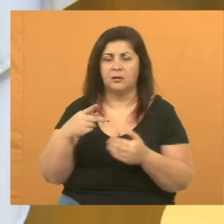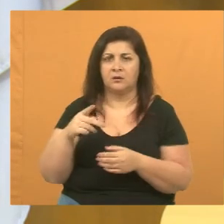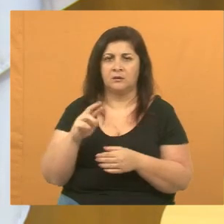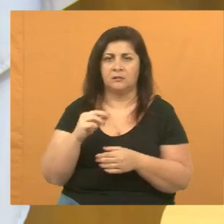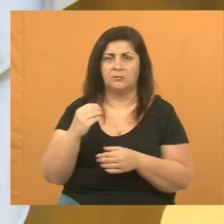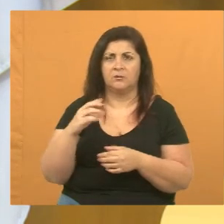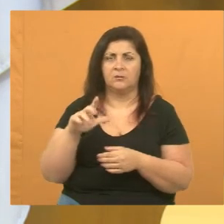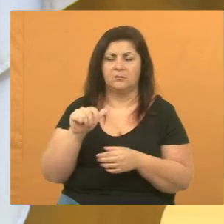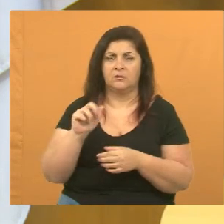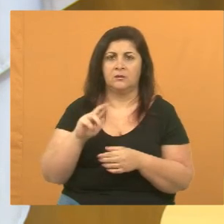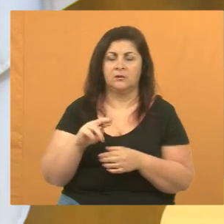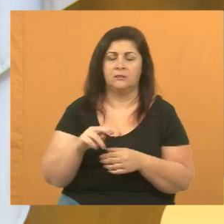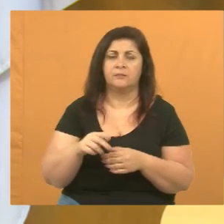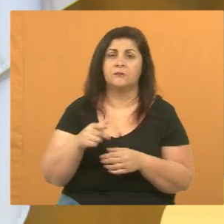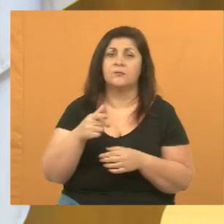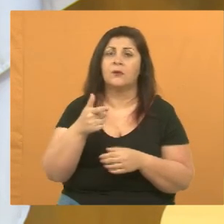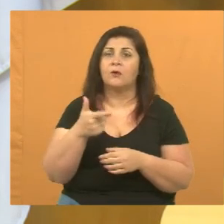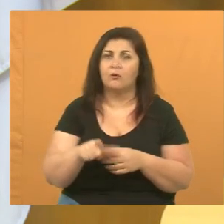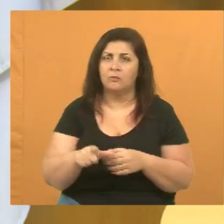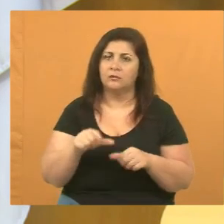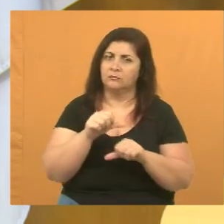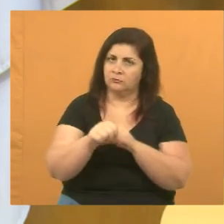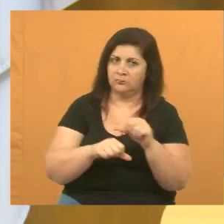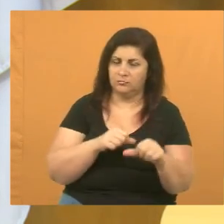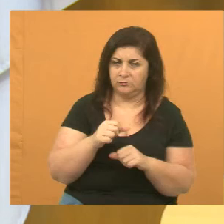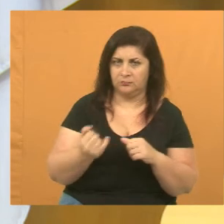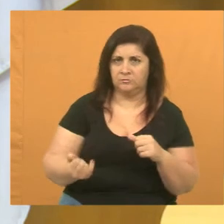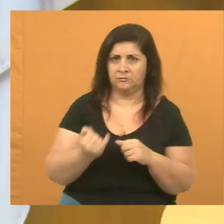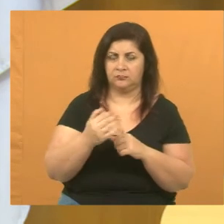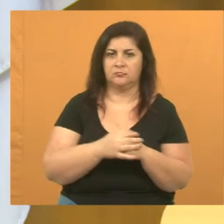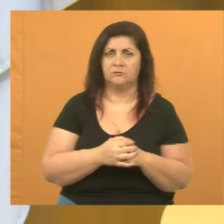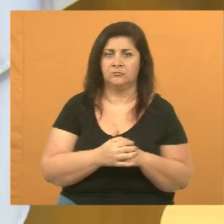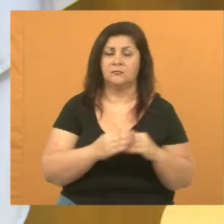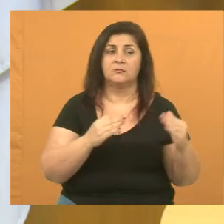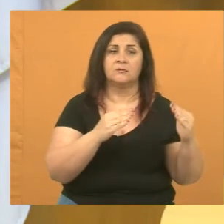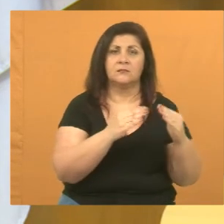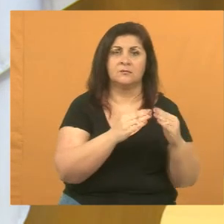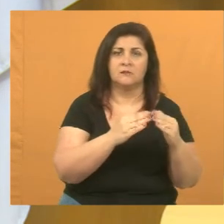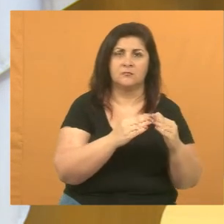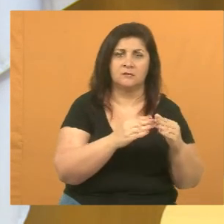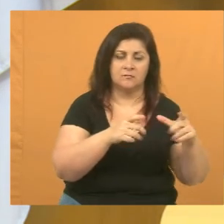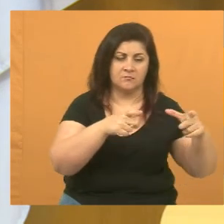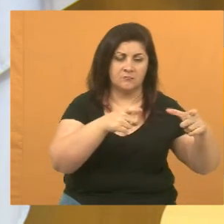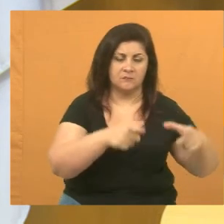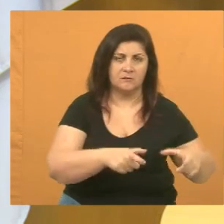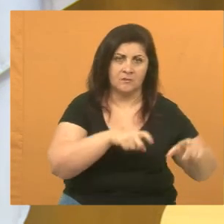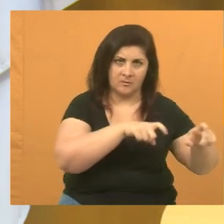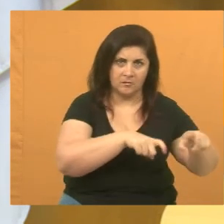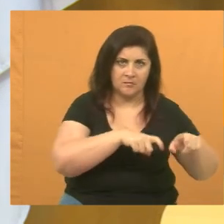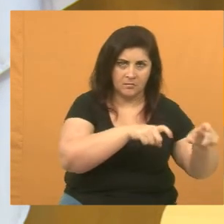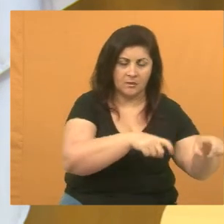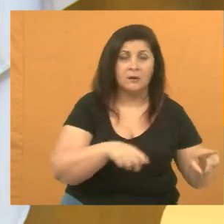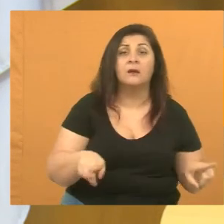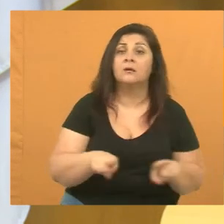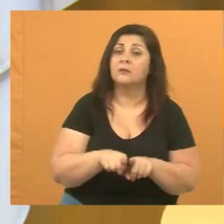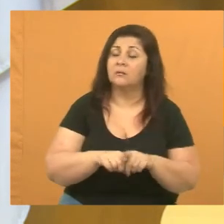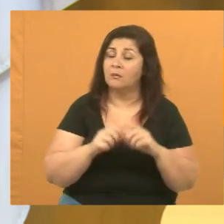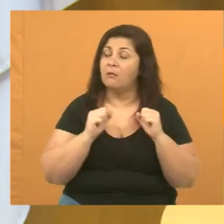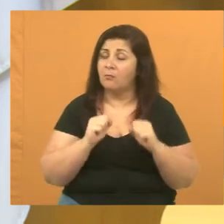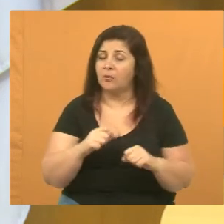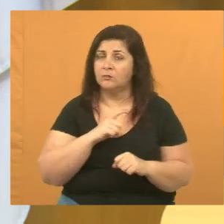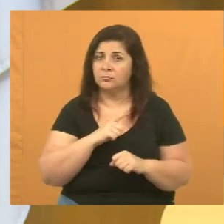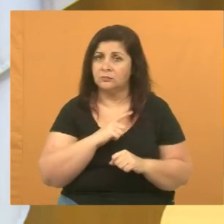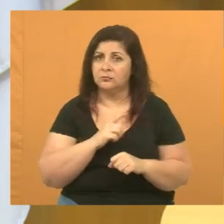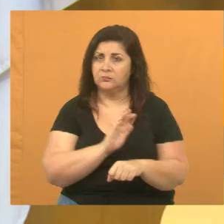alteração importante nessa lei é que os imóveis situados nas áreas rurais também poderão ser